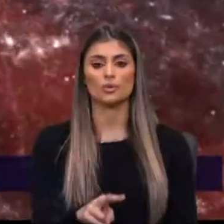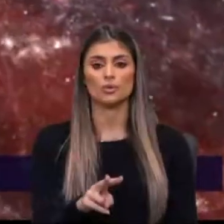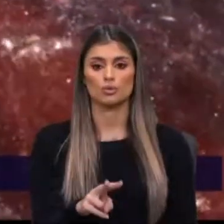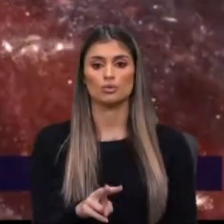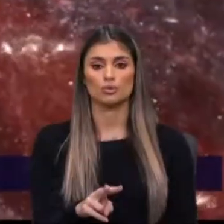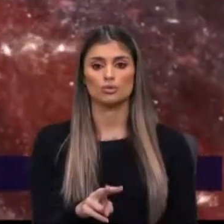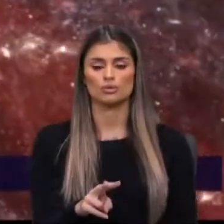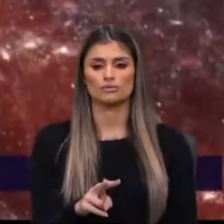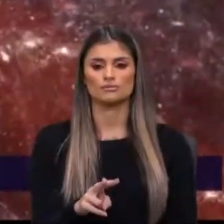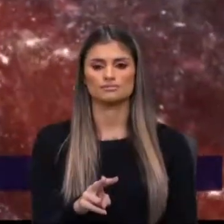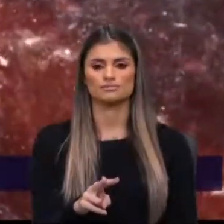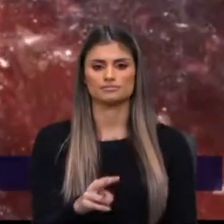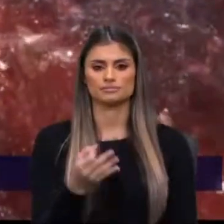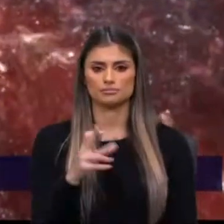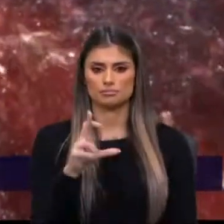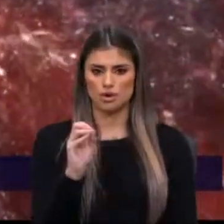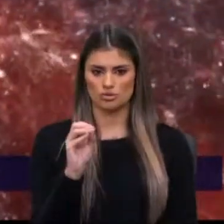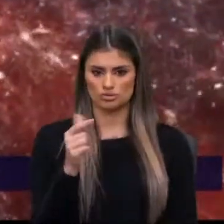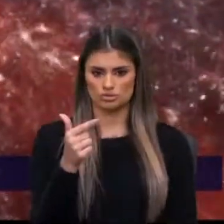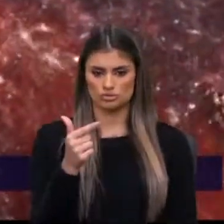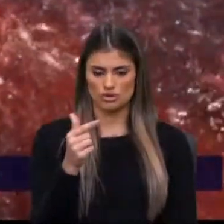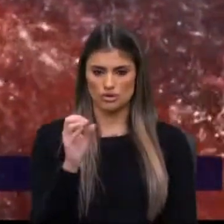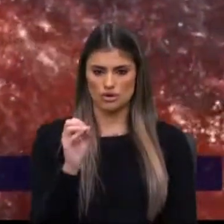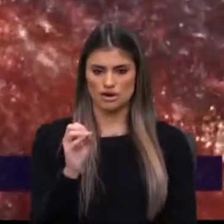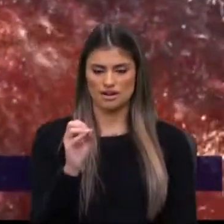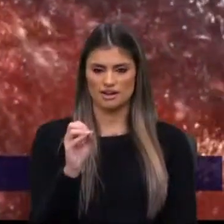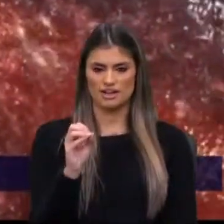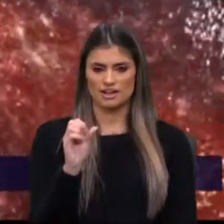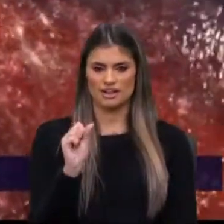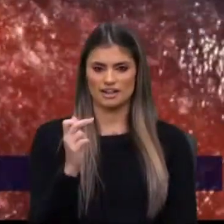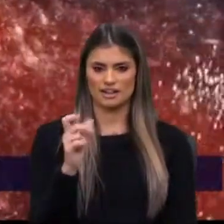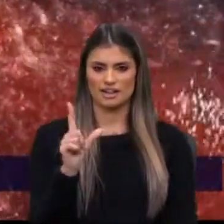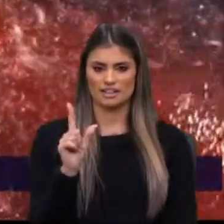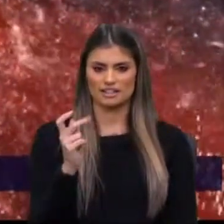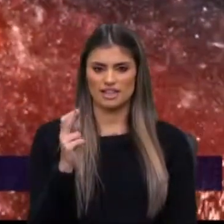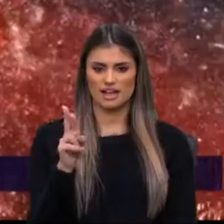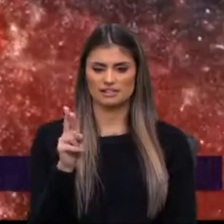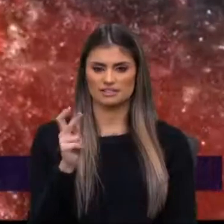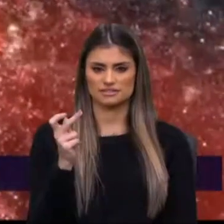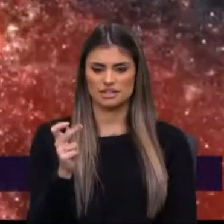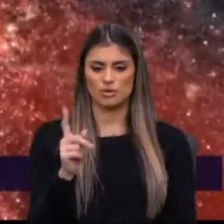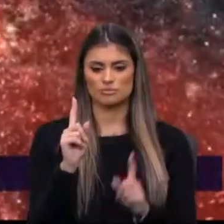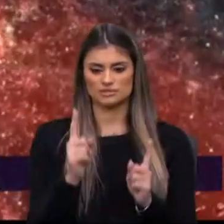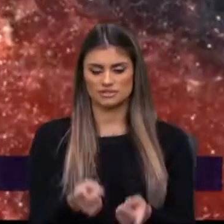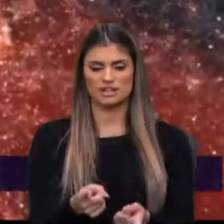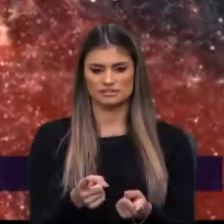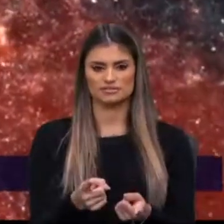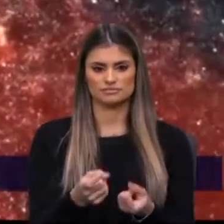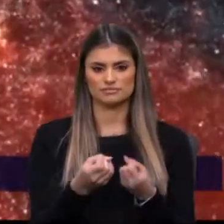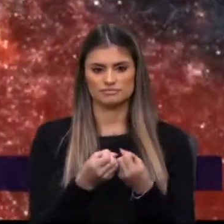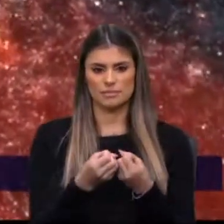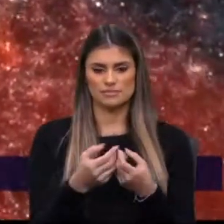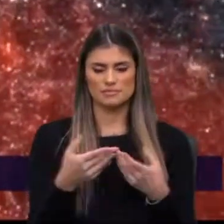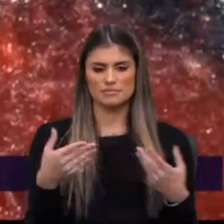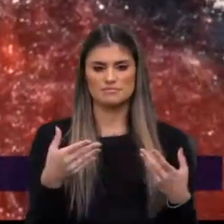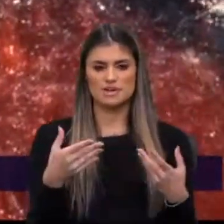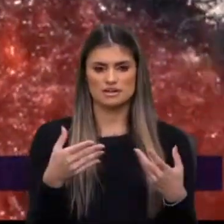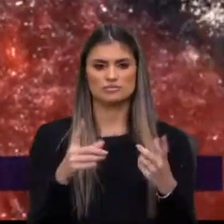uma protogaláxia, isto é, uma galáxia que está a dar os seus primeiros passos para se formar,